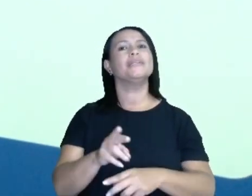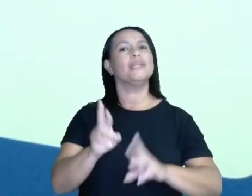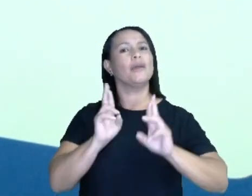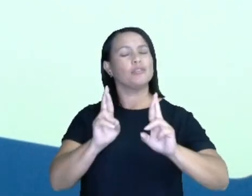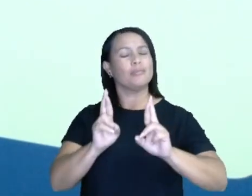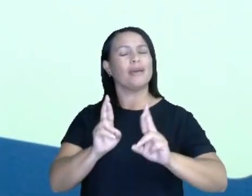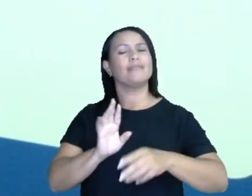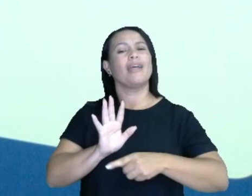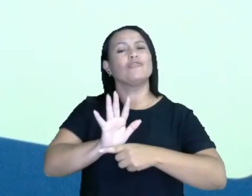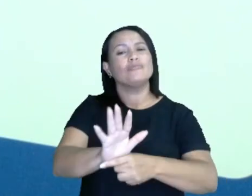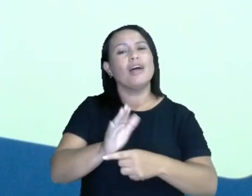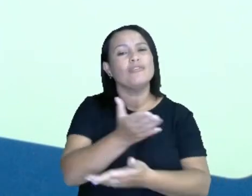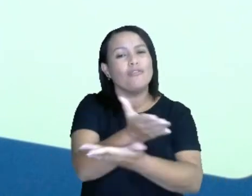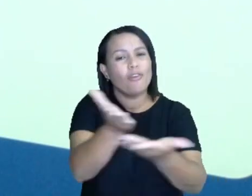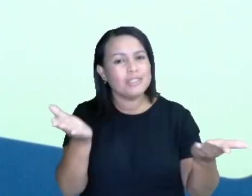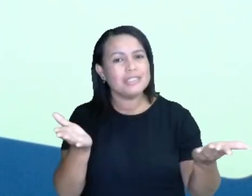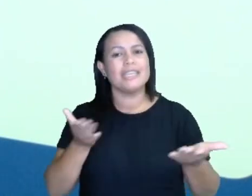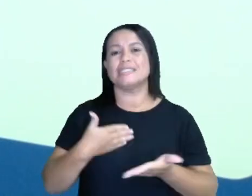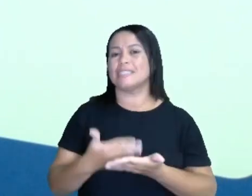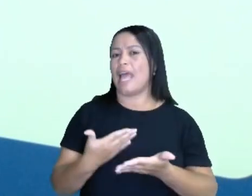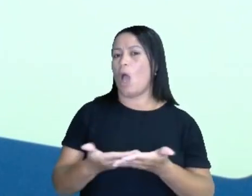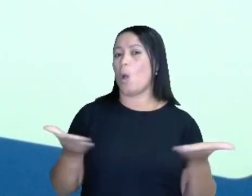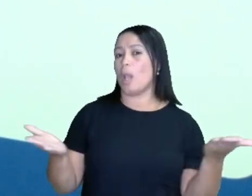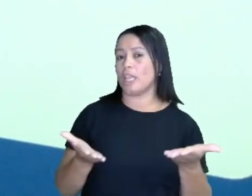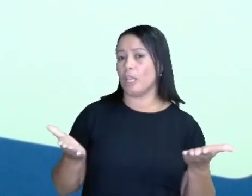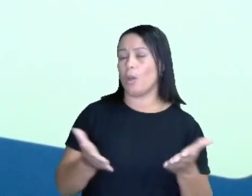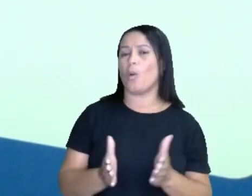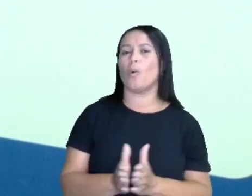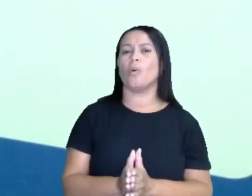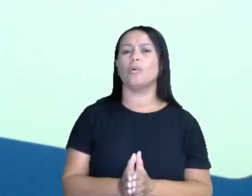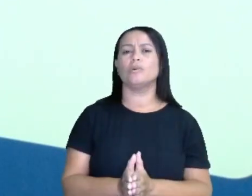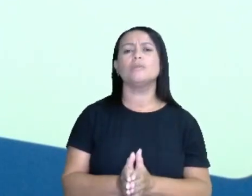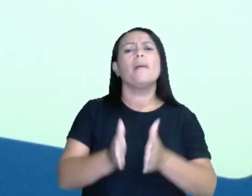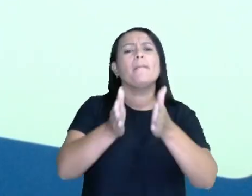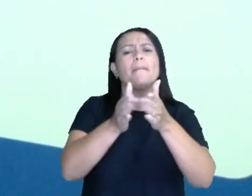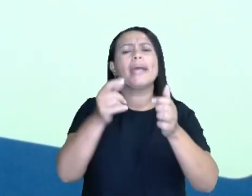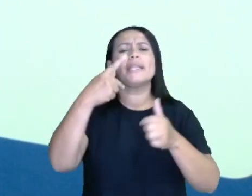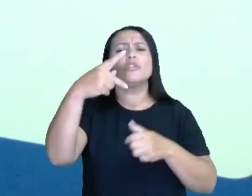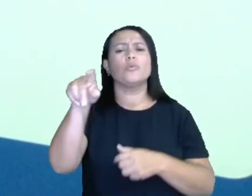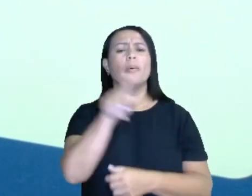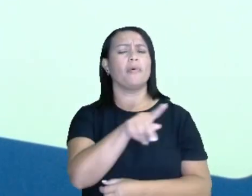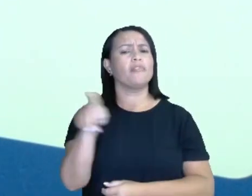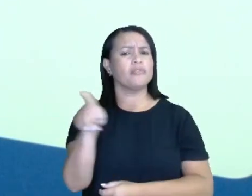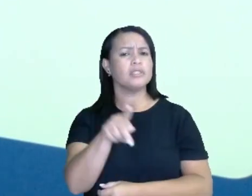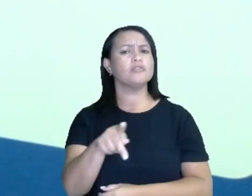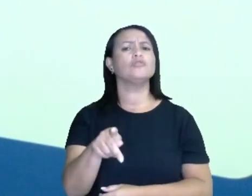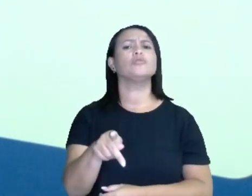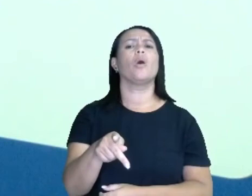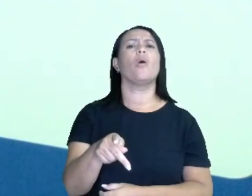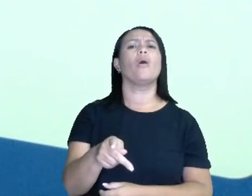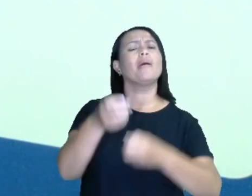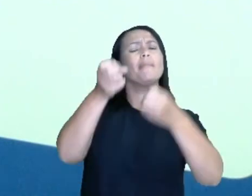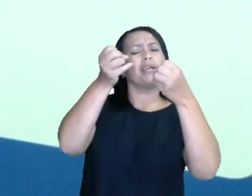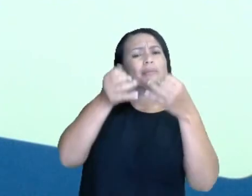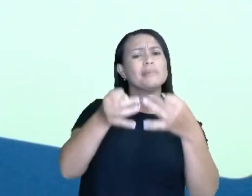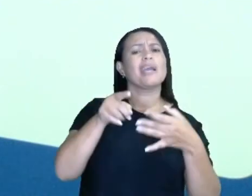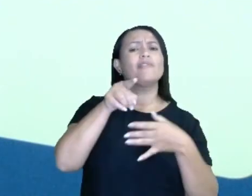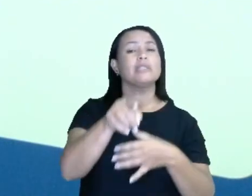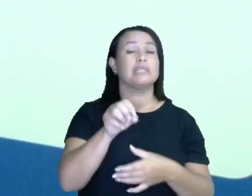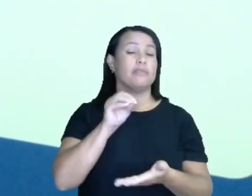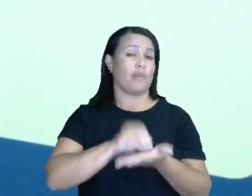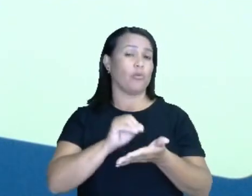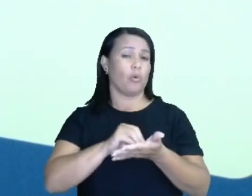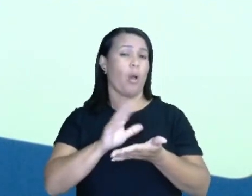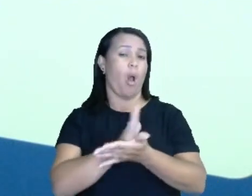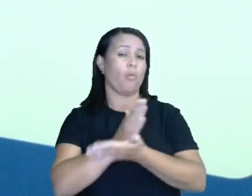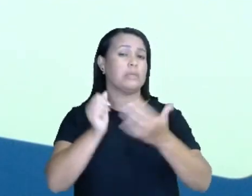ajudado vocês de alguma forma na aula de hoje. Pede para a tua professora entrar em contato se você acha que ficou faltando algum esclarecimento,